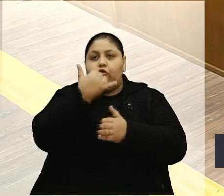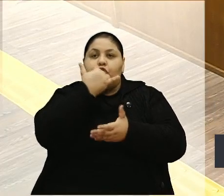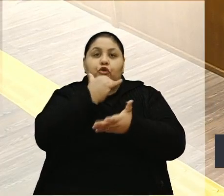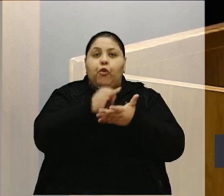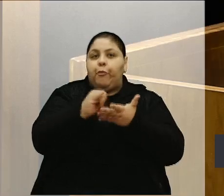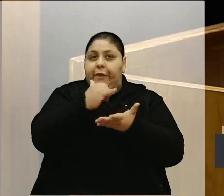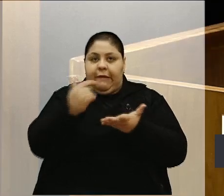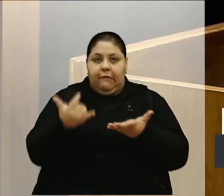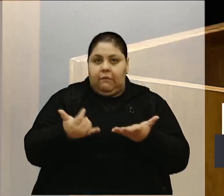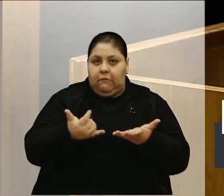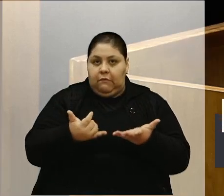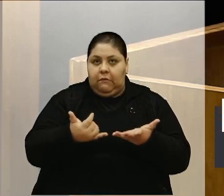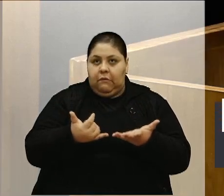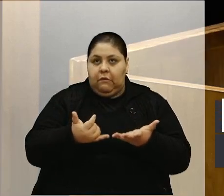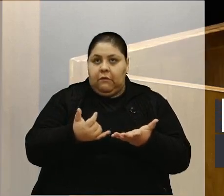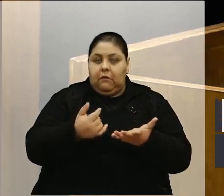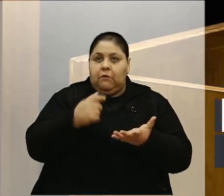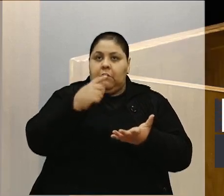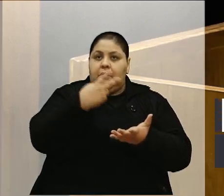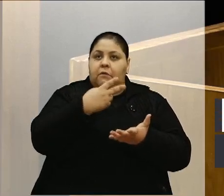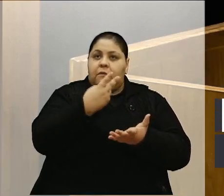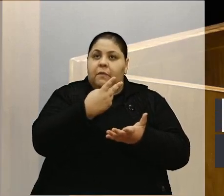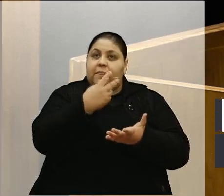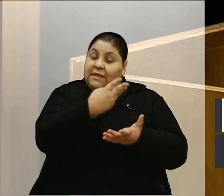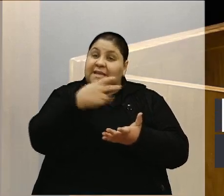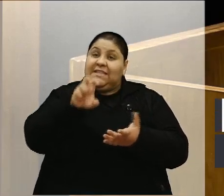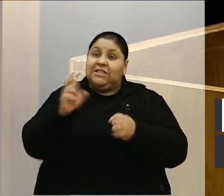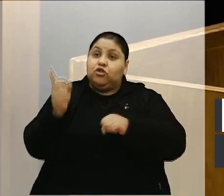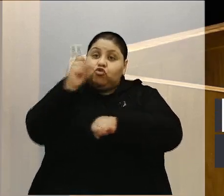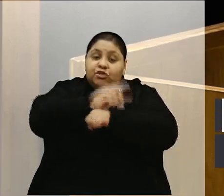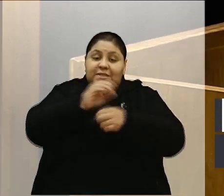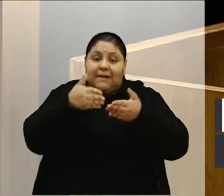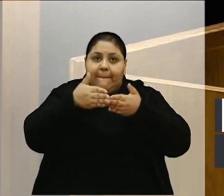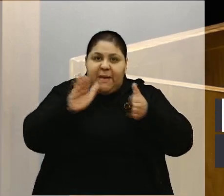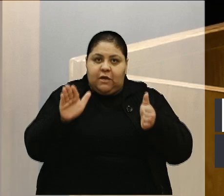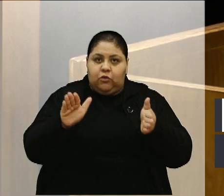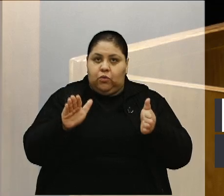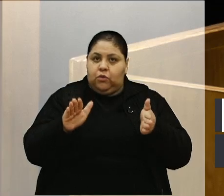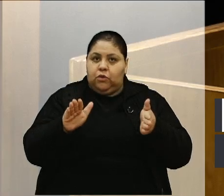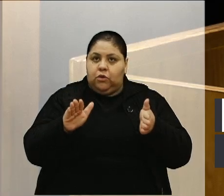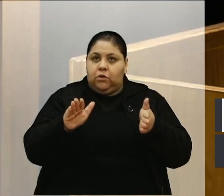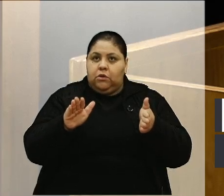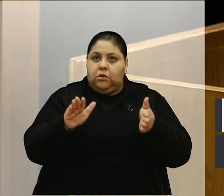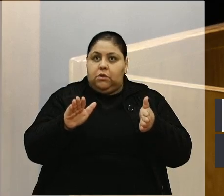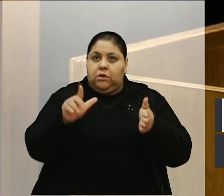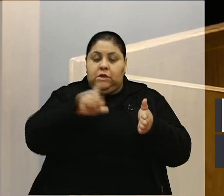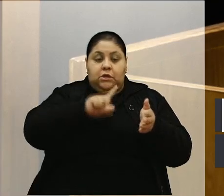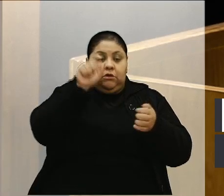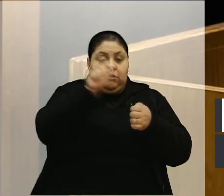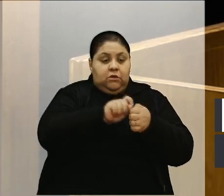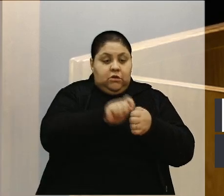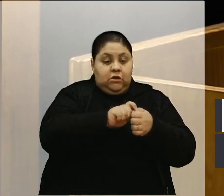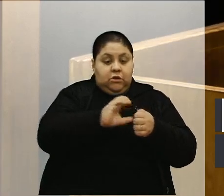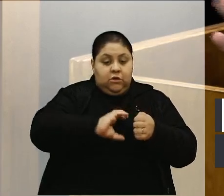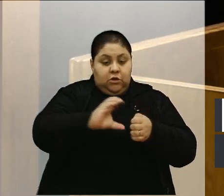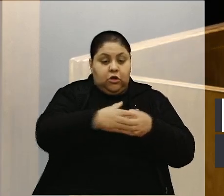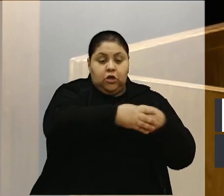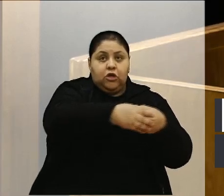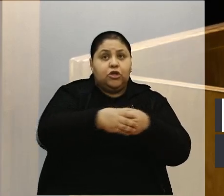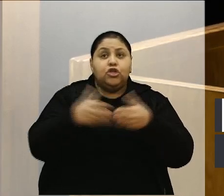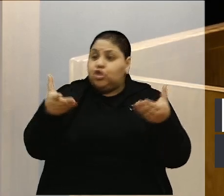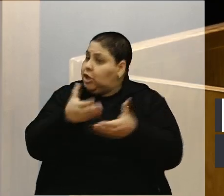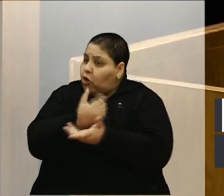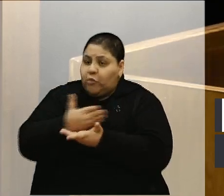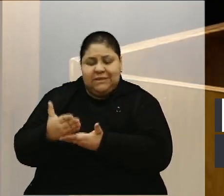anos. E outra, fazem 35 dias que está aberto. 35, tá? Então assim, ó, se tem que fazer essa coordenadoria, já devia ter